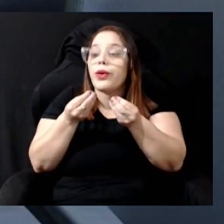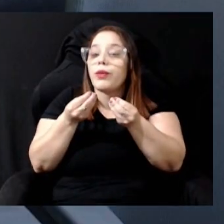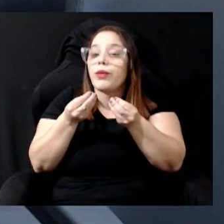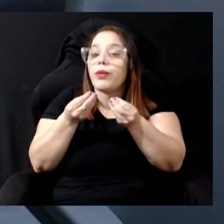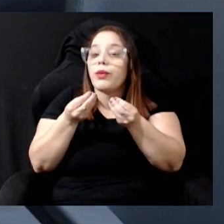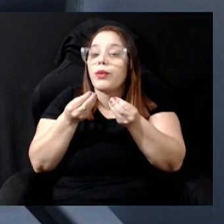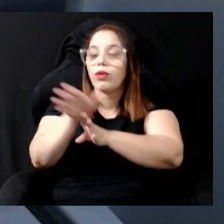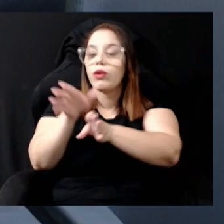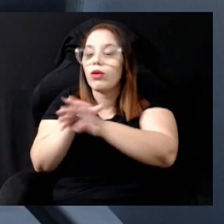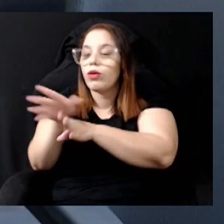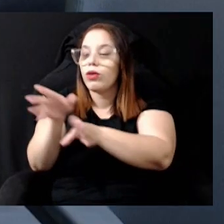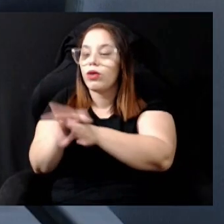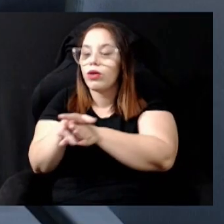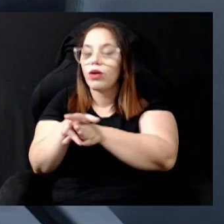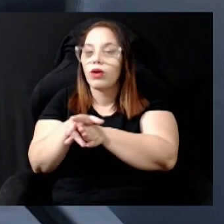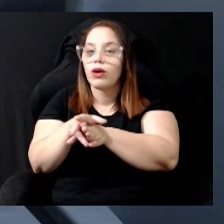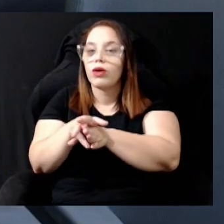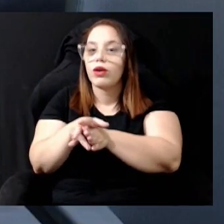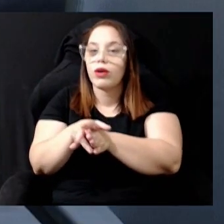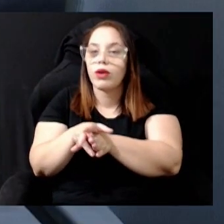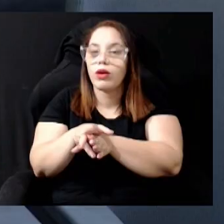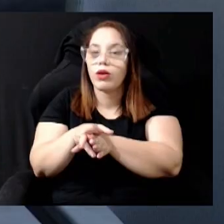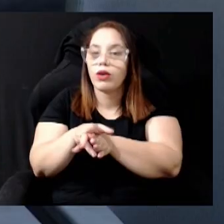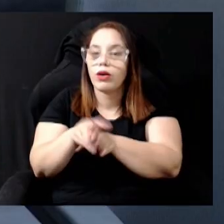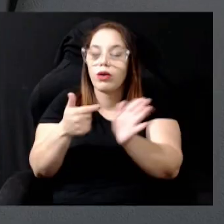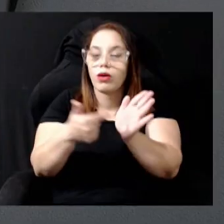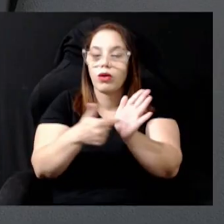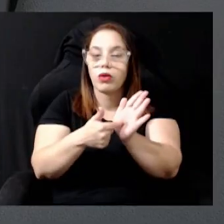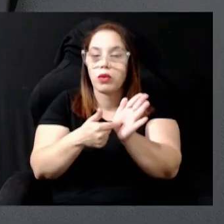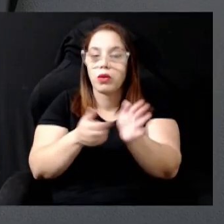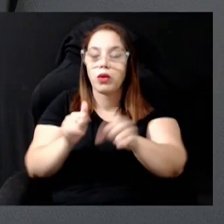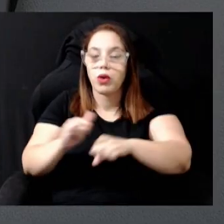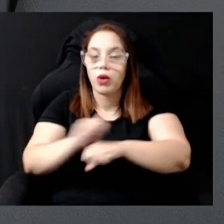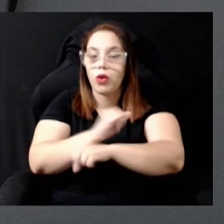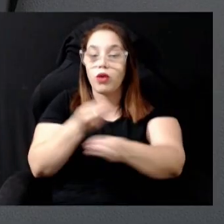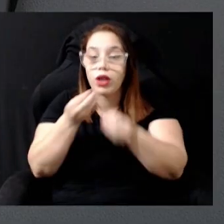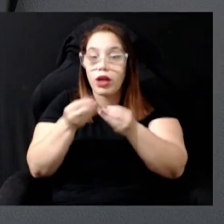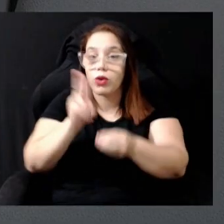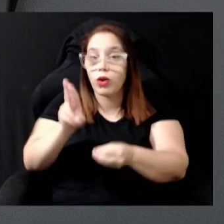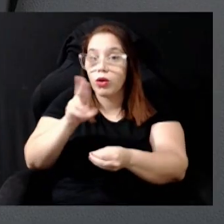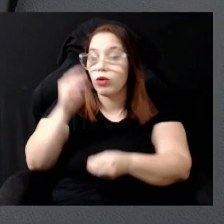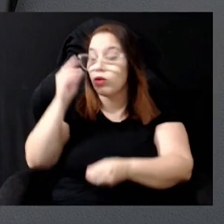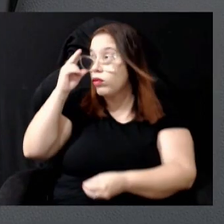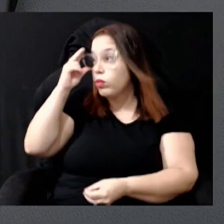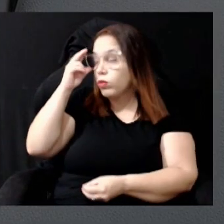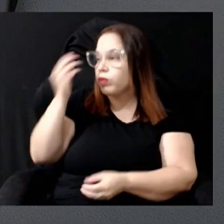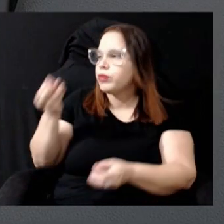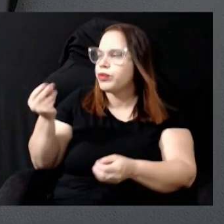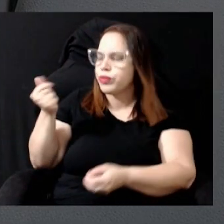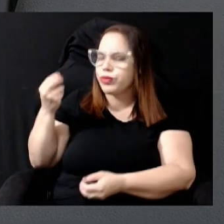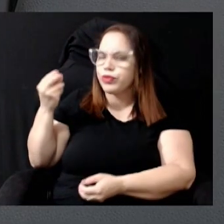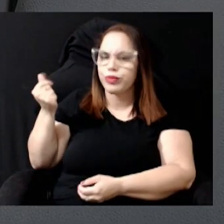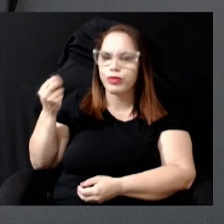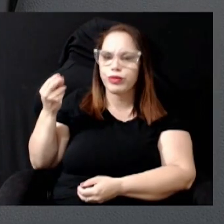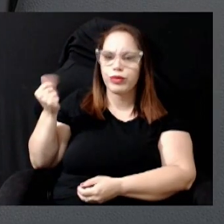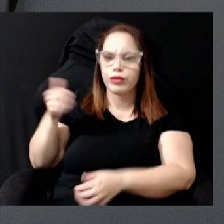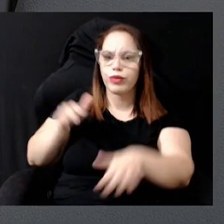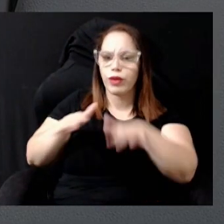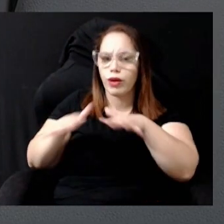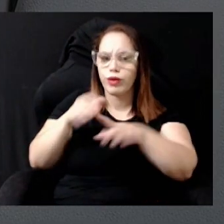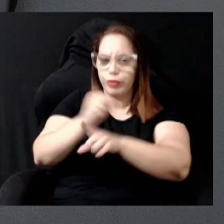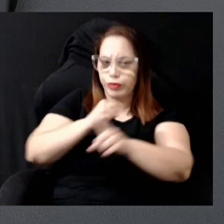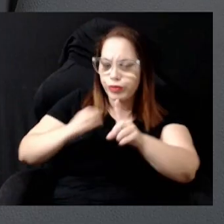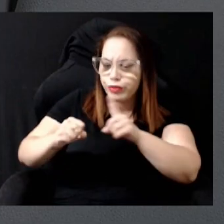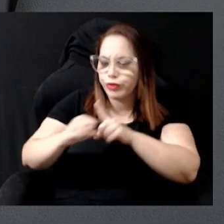foram projetadas, né? Qual estratégia o senhor usou? Veja, eu venho dos movimentos sociais populares, de participação